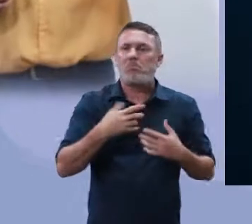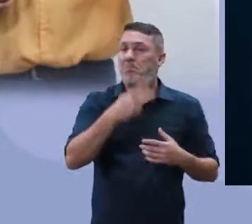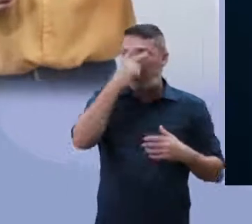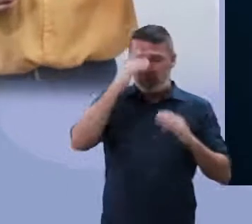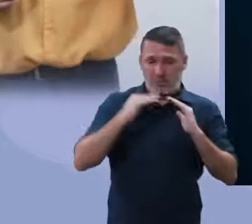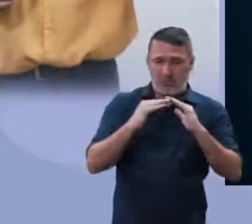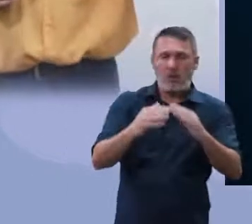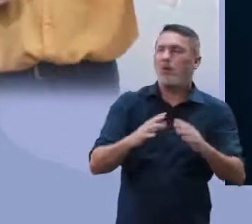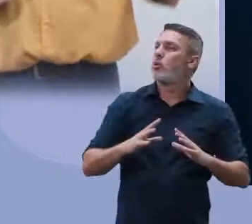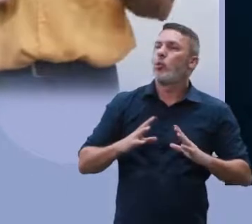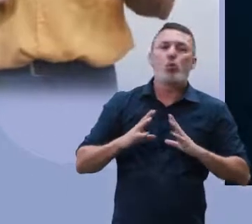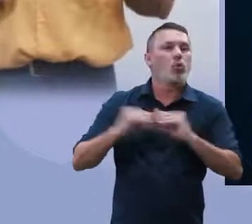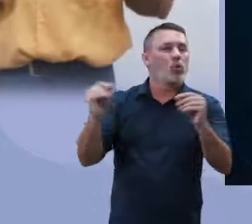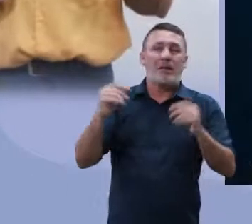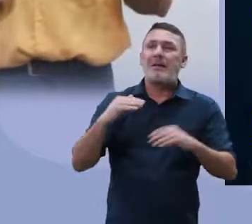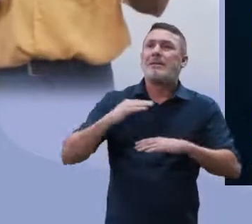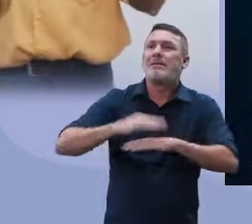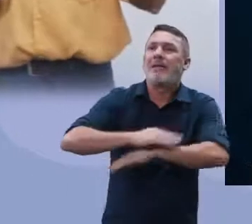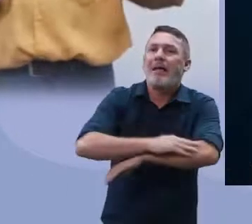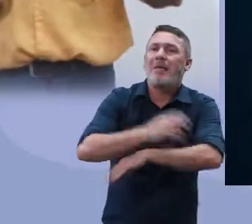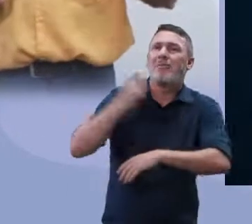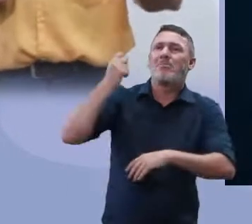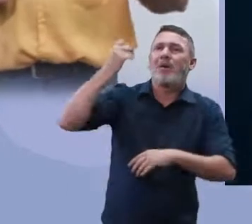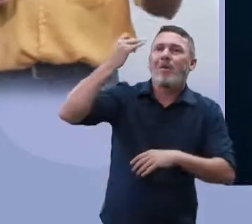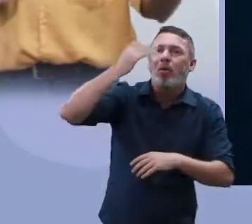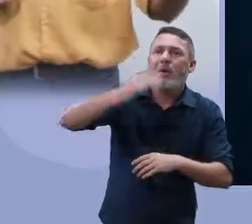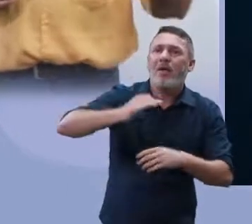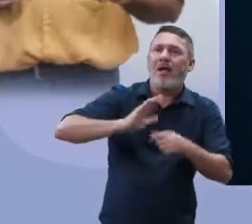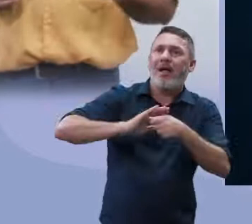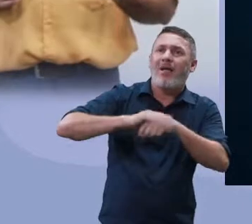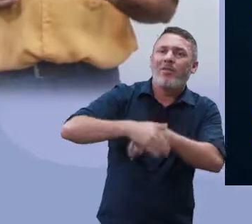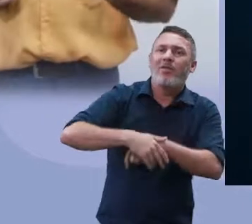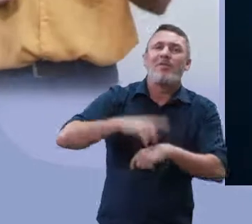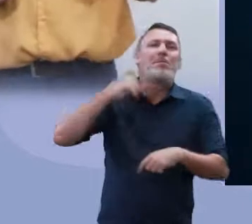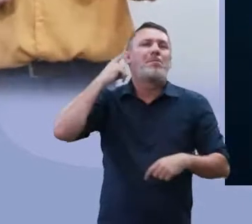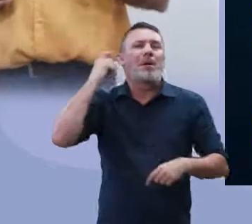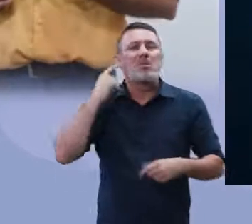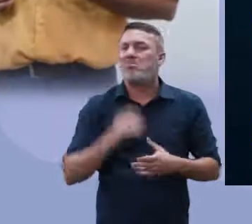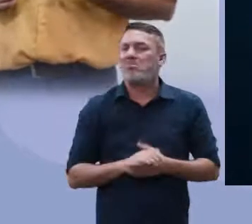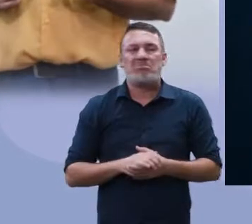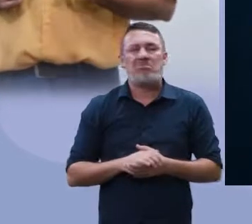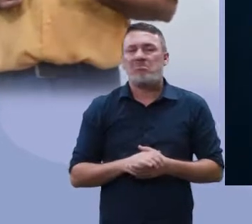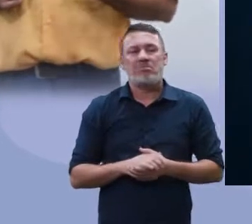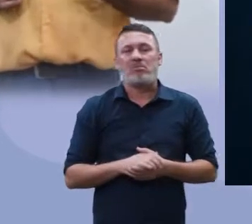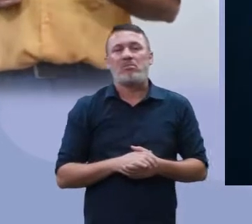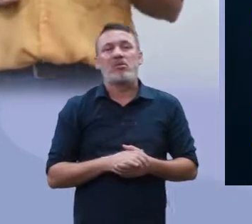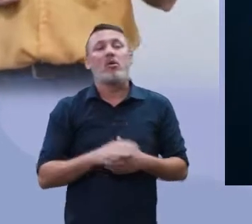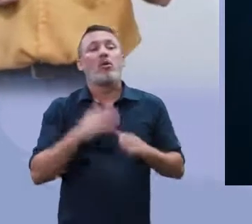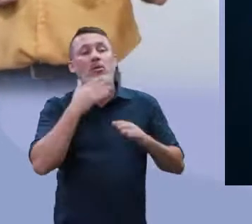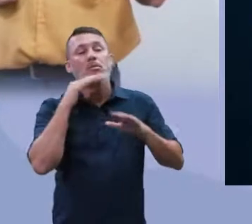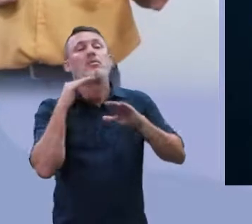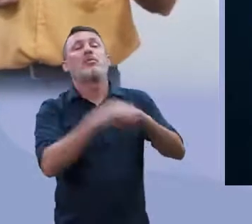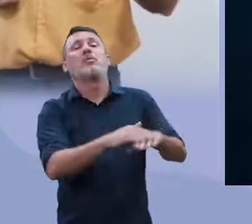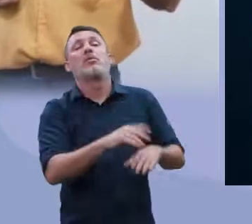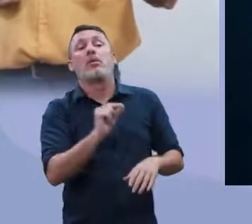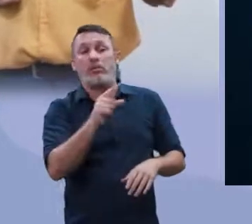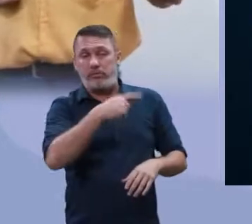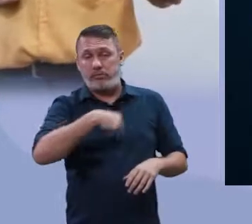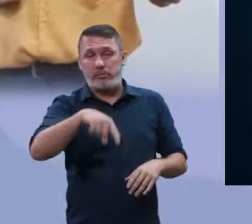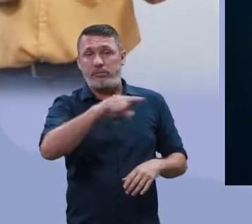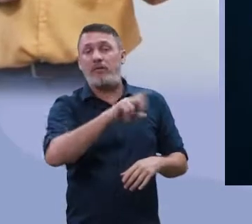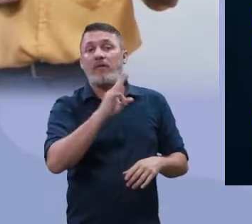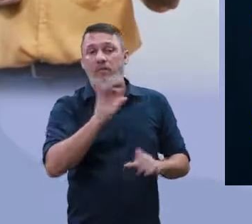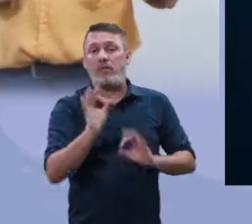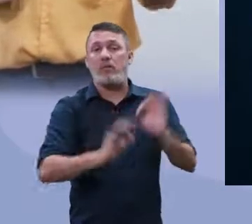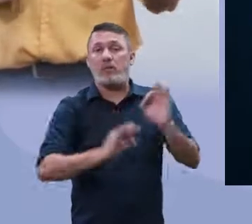que não ouviam mais à noite nenhum anfíbio coachando. Sabe o que ele disse a essa população? Então se preparem